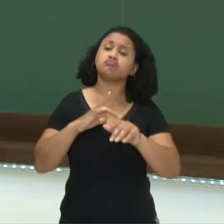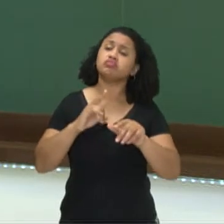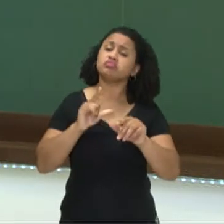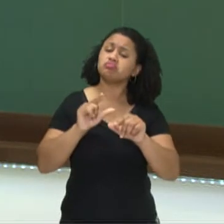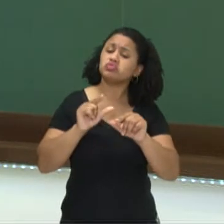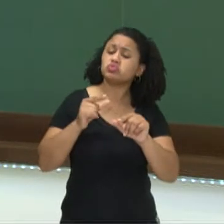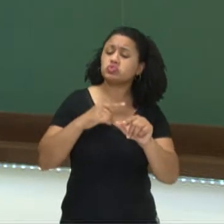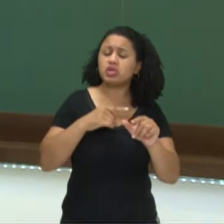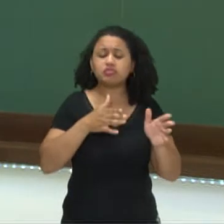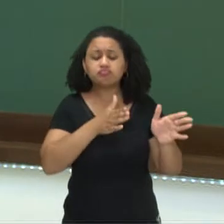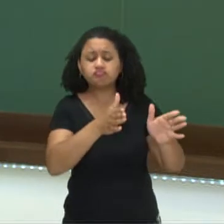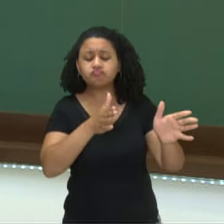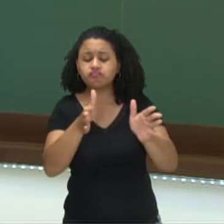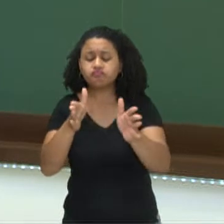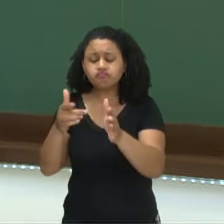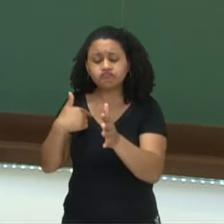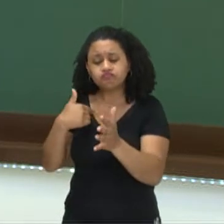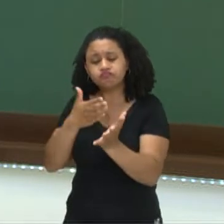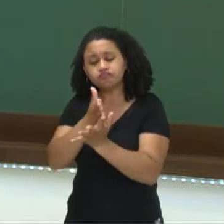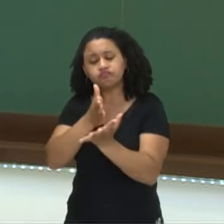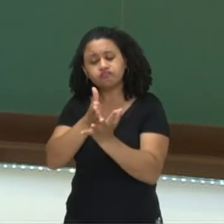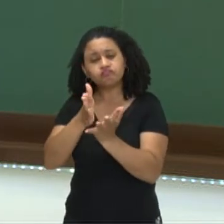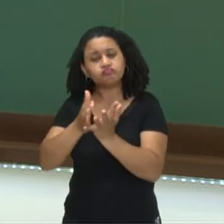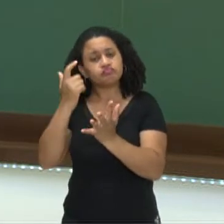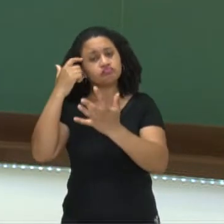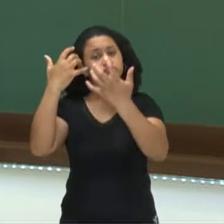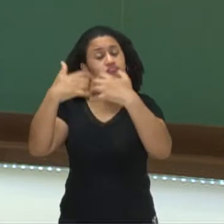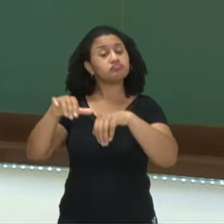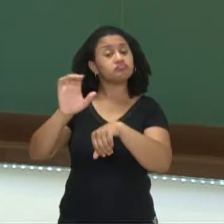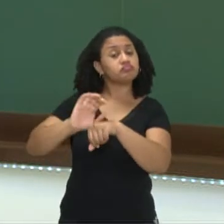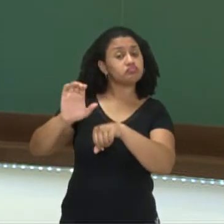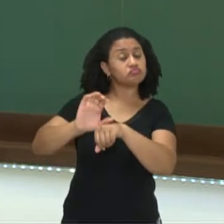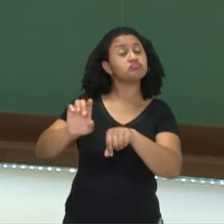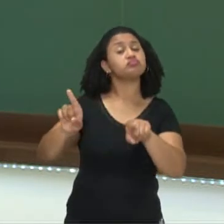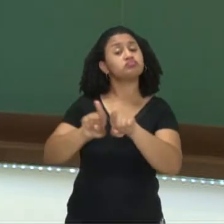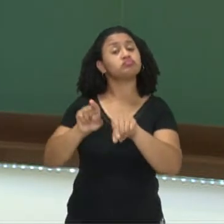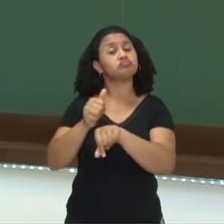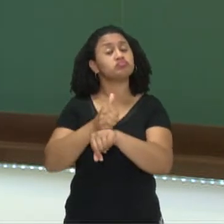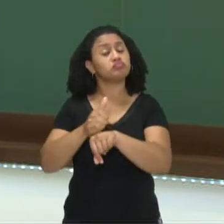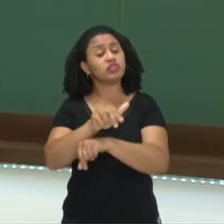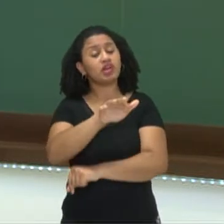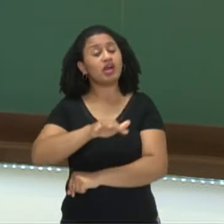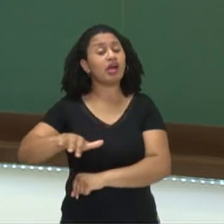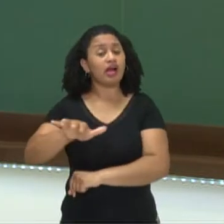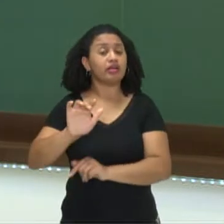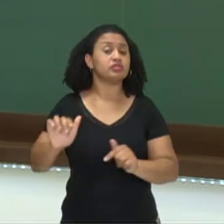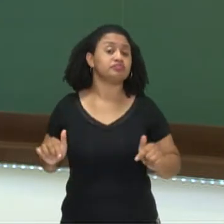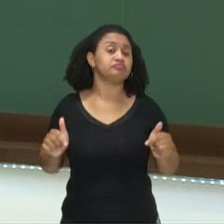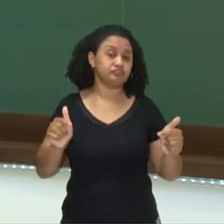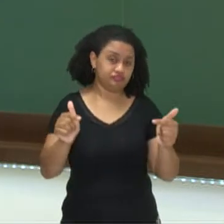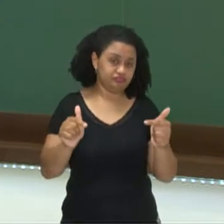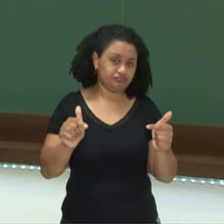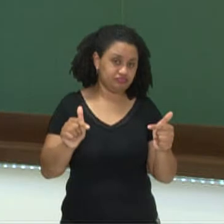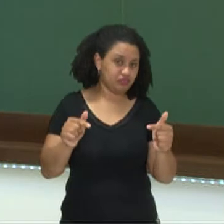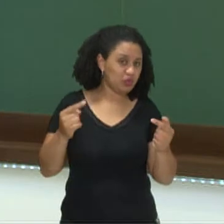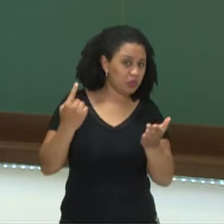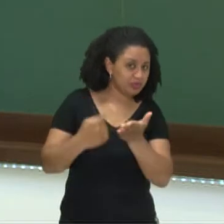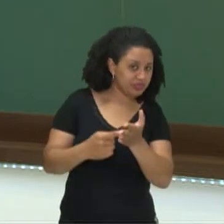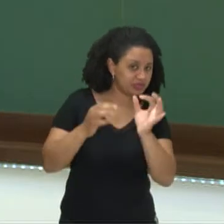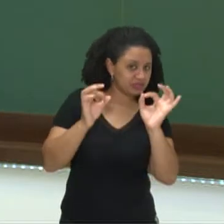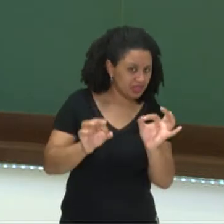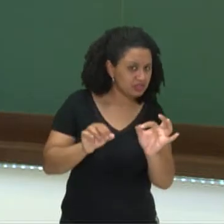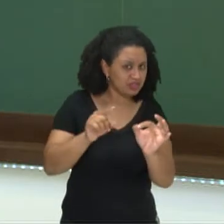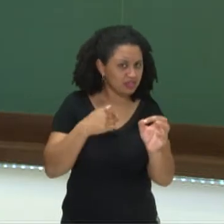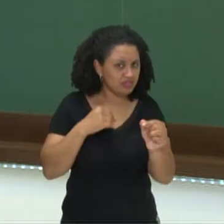caminhos para você pensar nos seus cursos, nas suas profissões, nas suas áreas de atuação. Combinado?